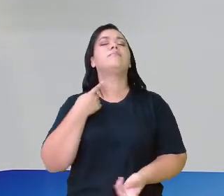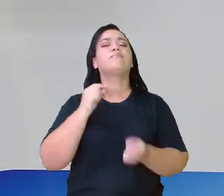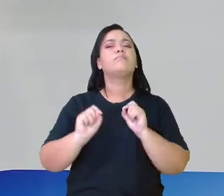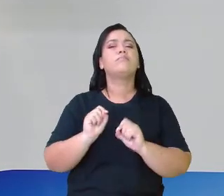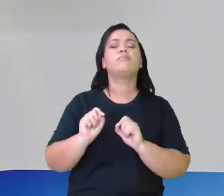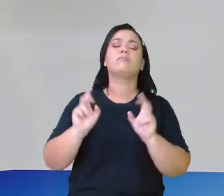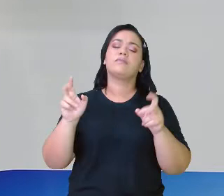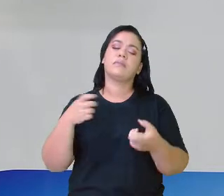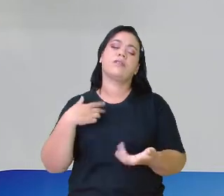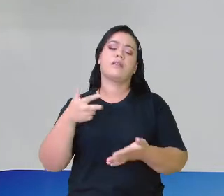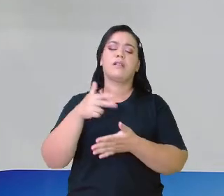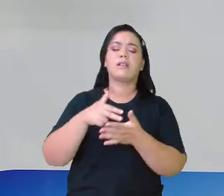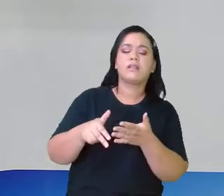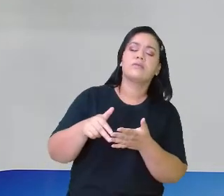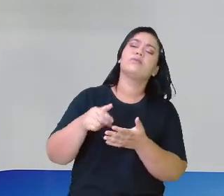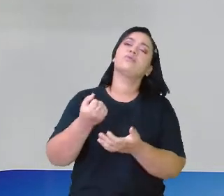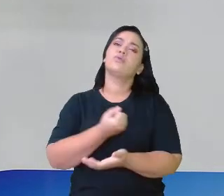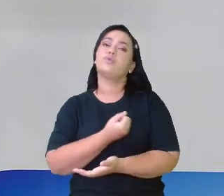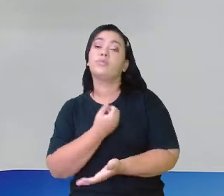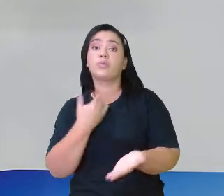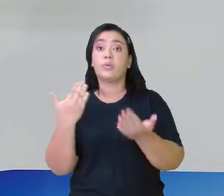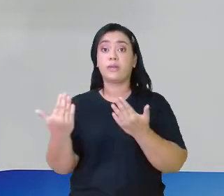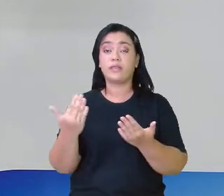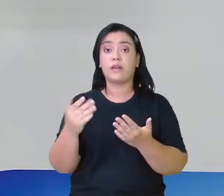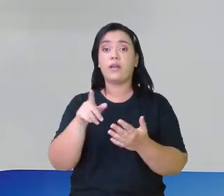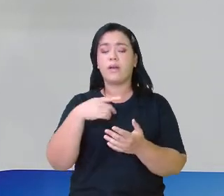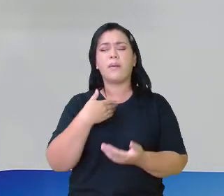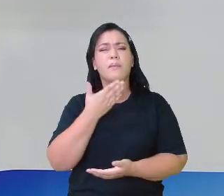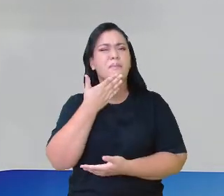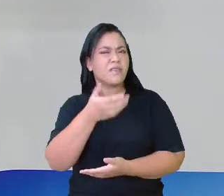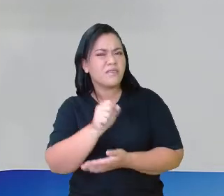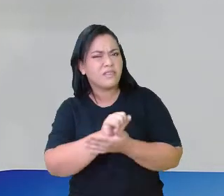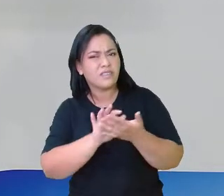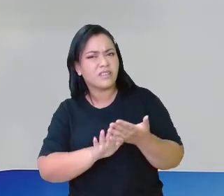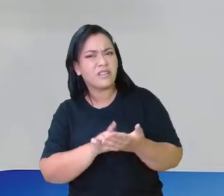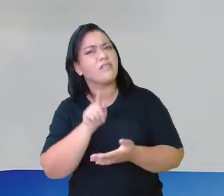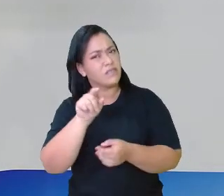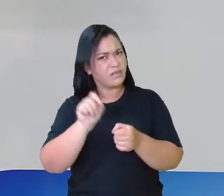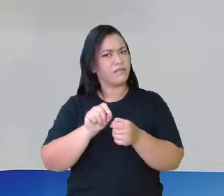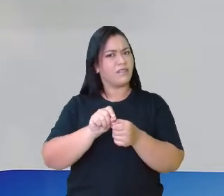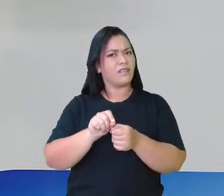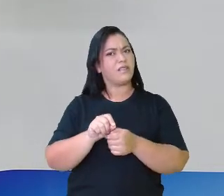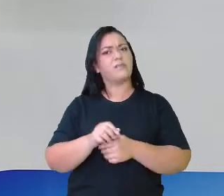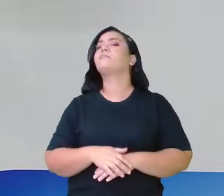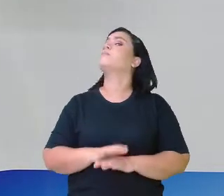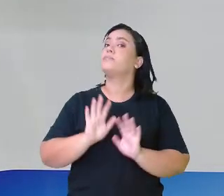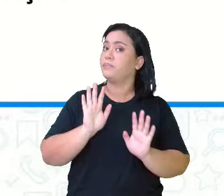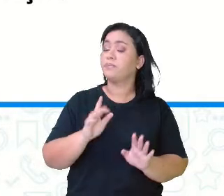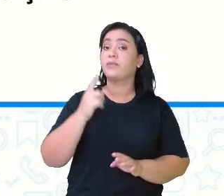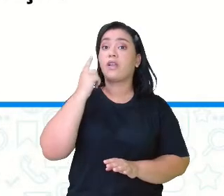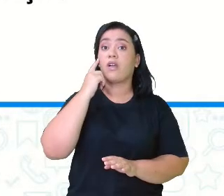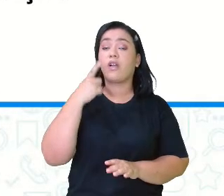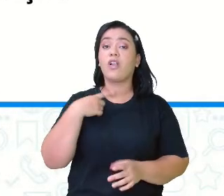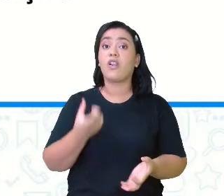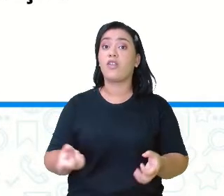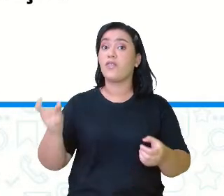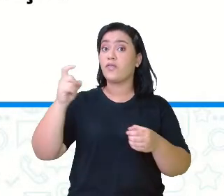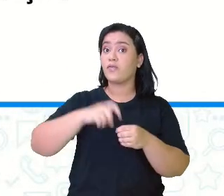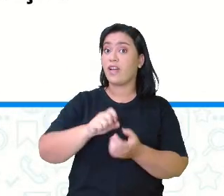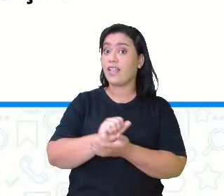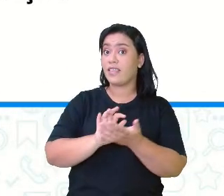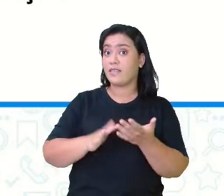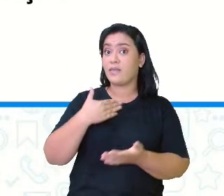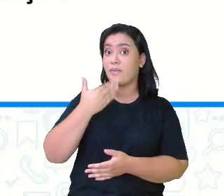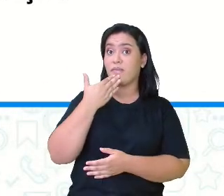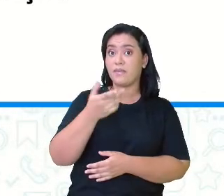número, leitura, comparação, que eu pedi para vocês fazerem uma atividade. E aí, será que vocês fizeram? Olha só, eu retomando a atividade